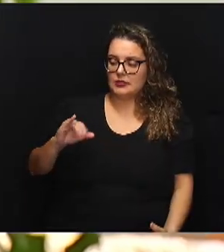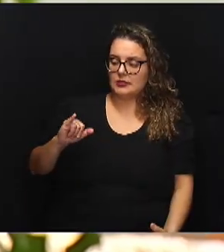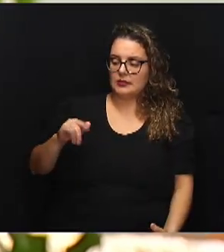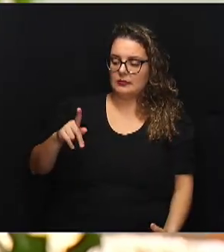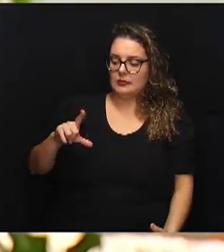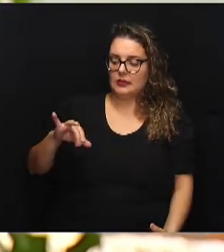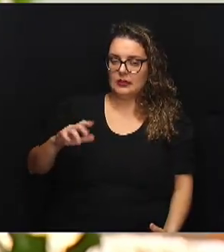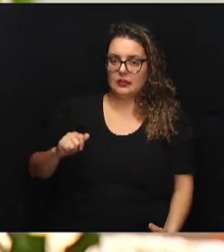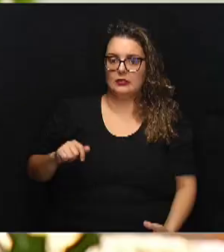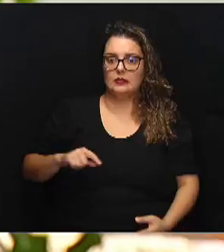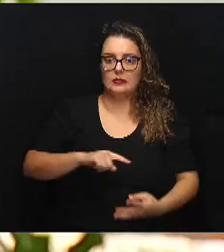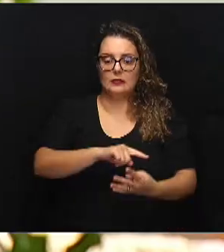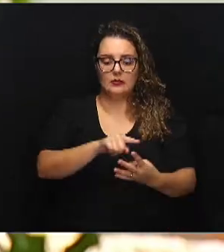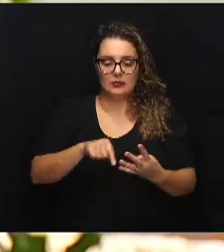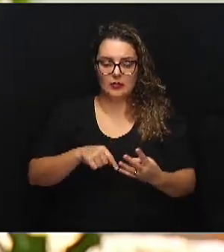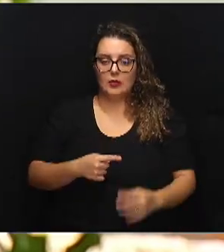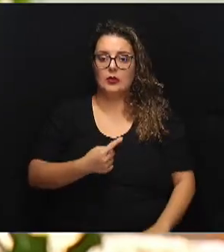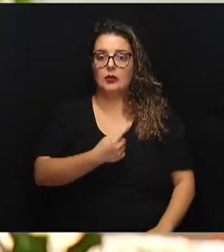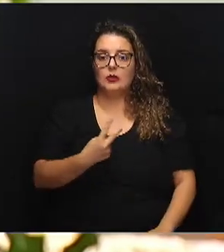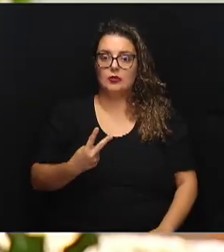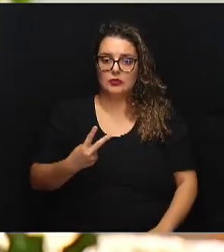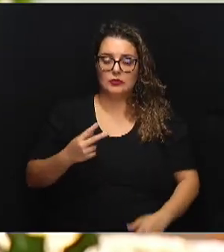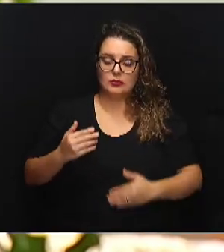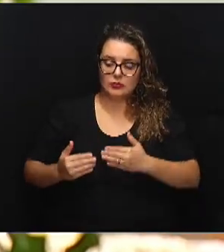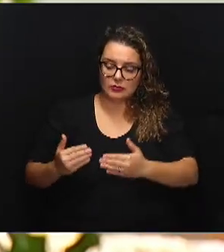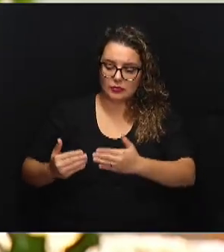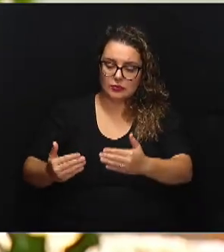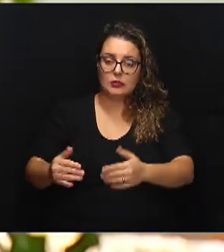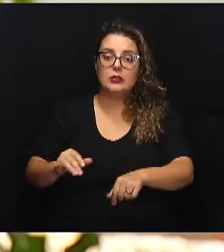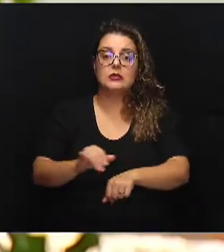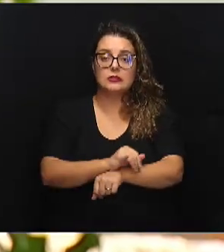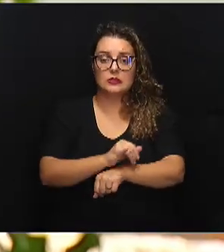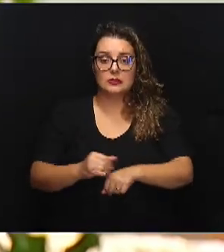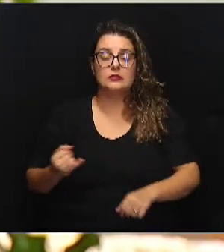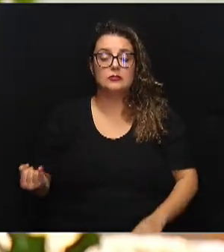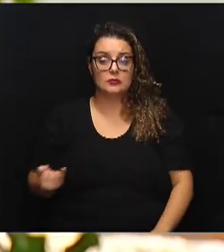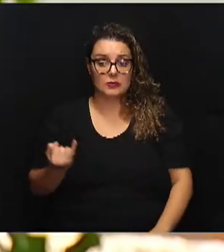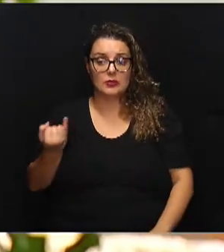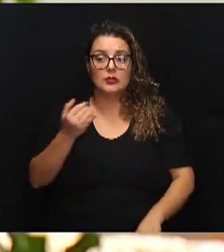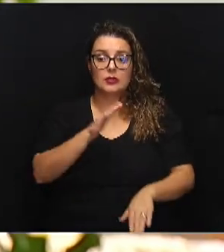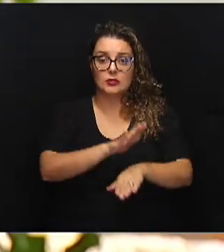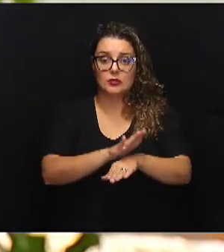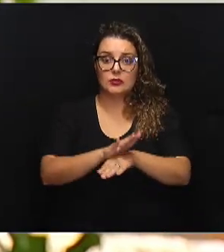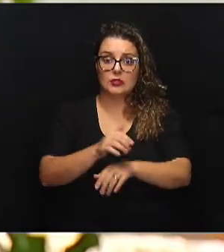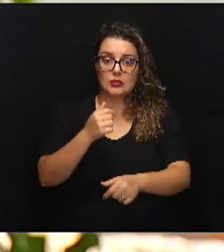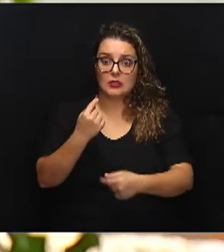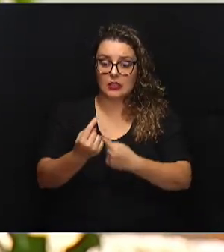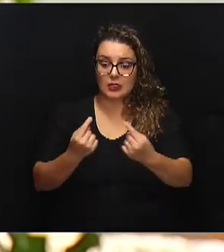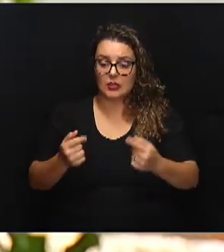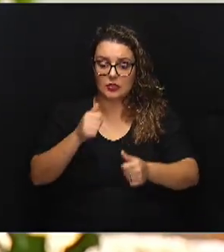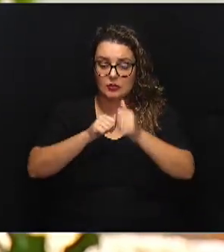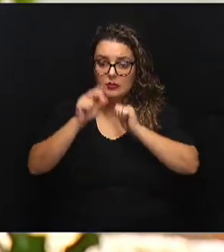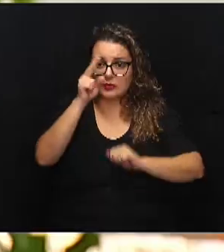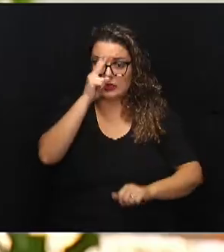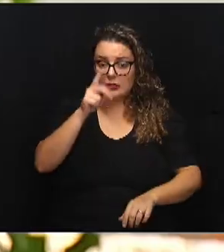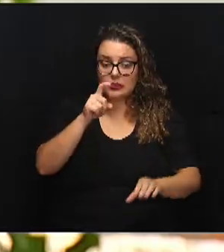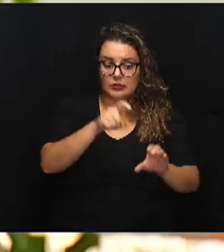Os 12 passos são ferramentas preciosas para ajudar cada alcoolista, cada dependente químico